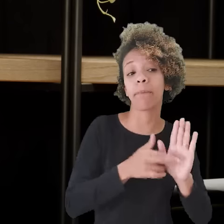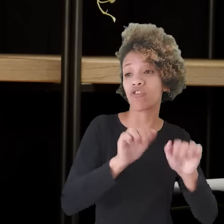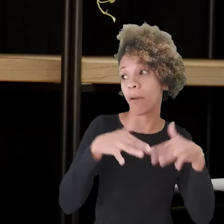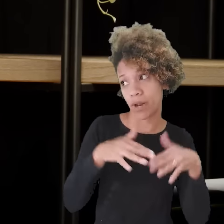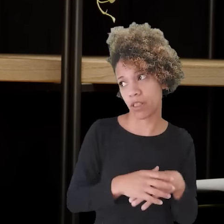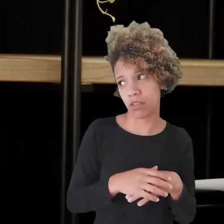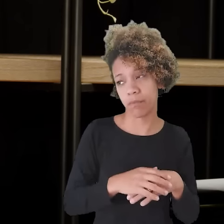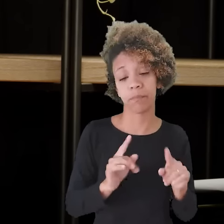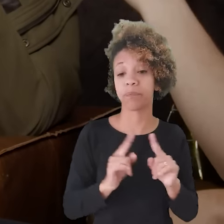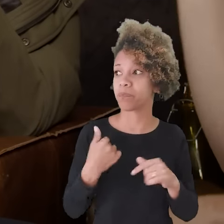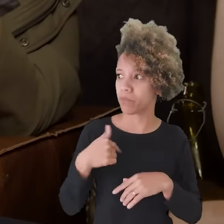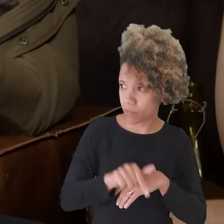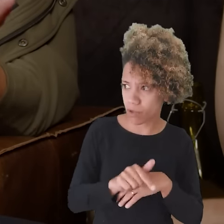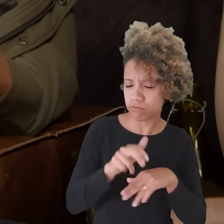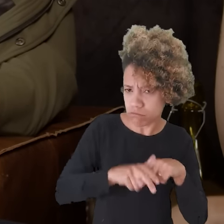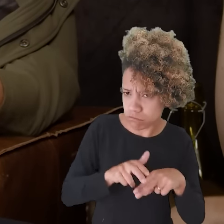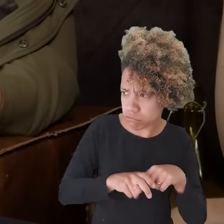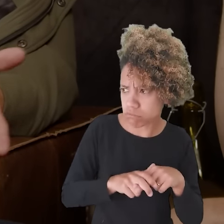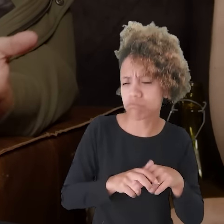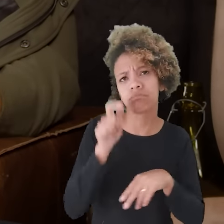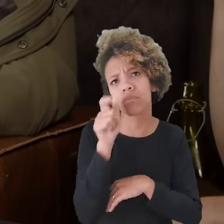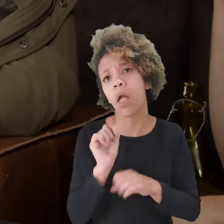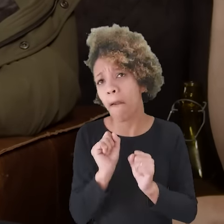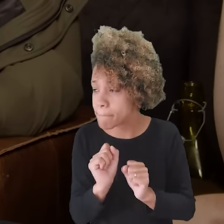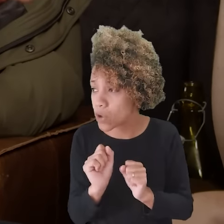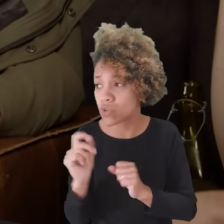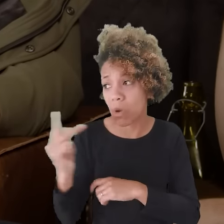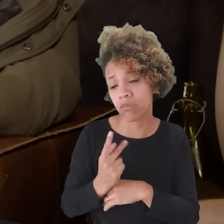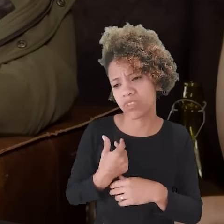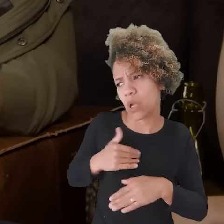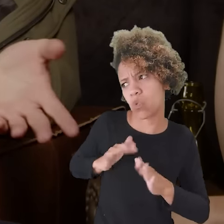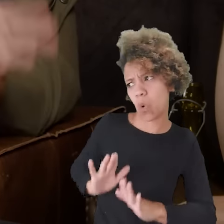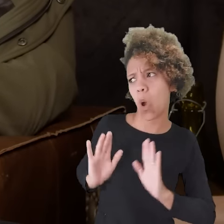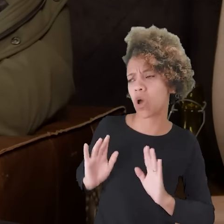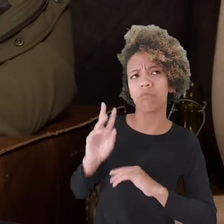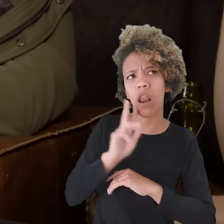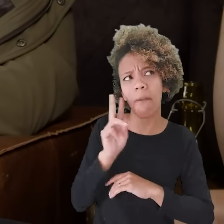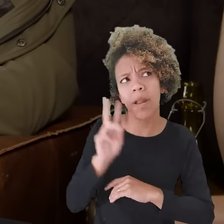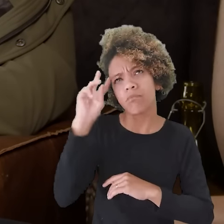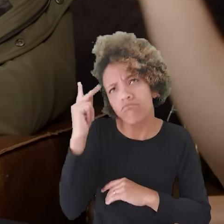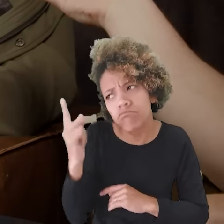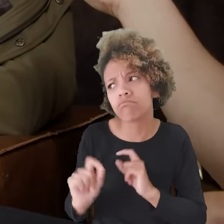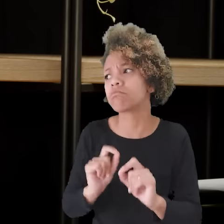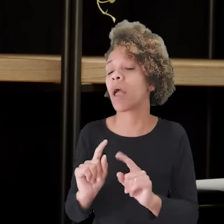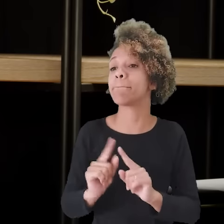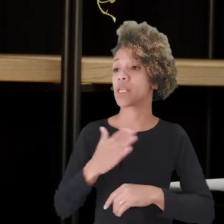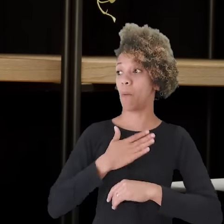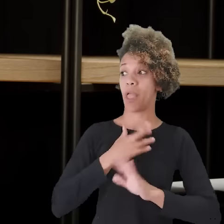plateia O Comediante Não quando eu tô na plateia eu tenho limite eu posso fazer uma parada que tu fala e eu não gosto entendeu